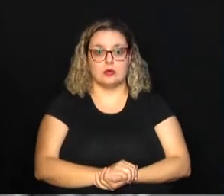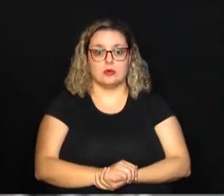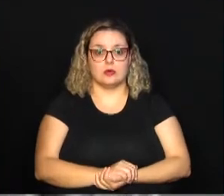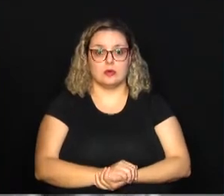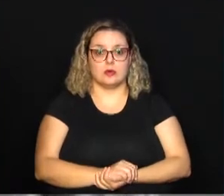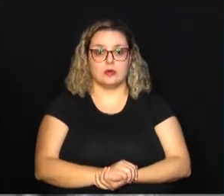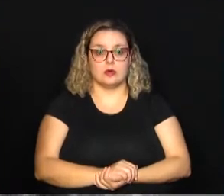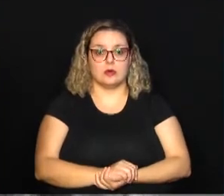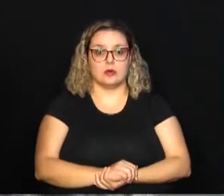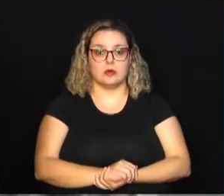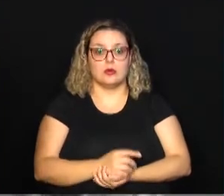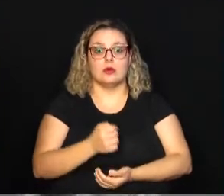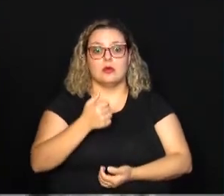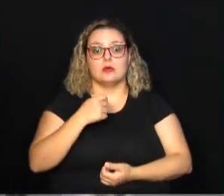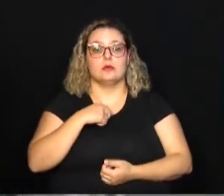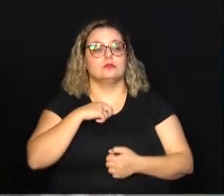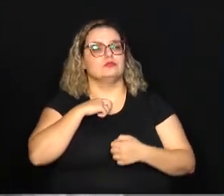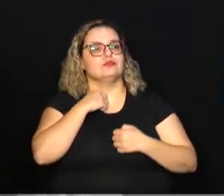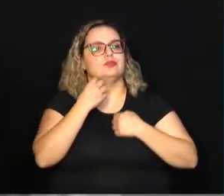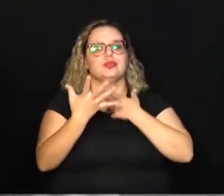quase que um desabafo,